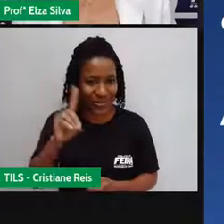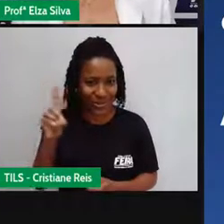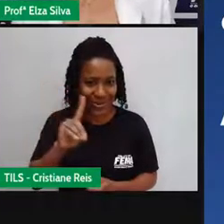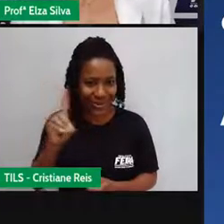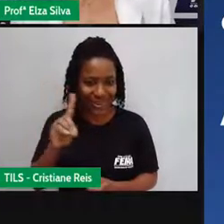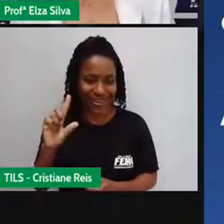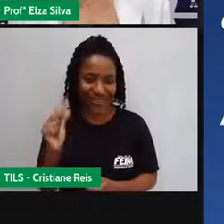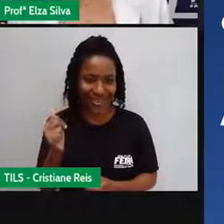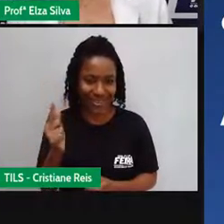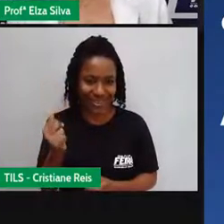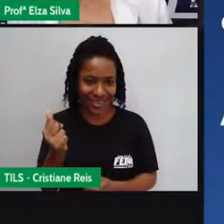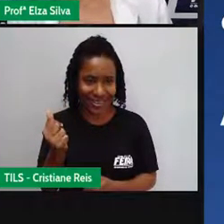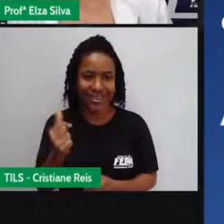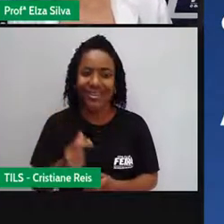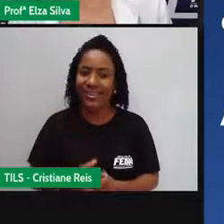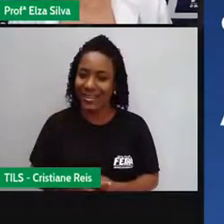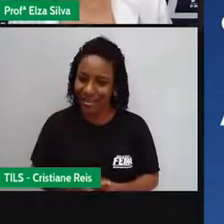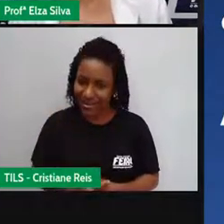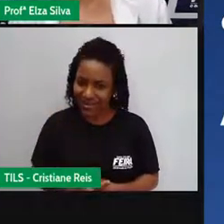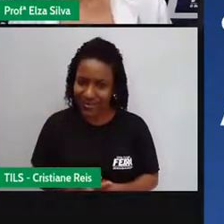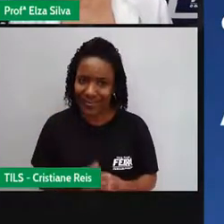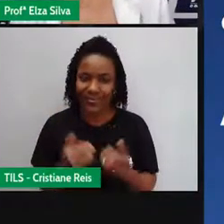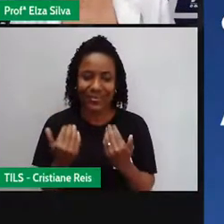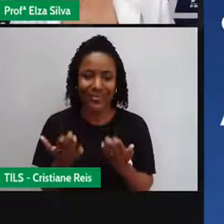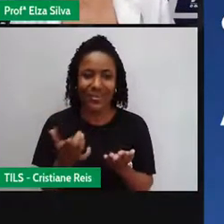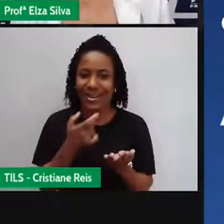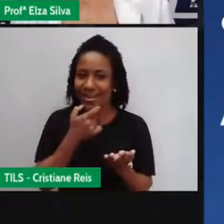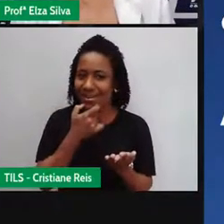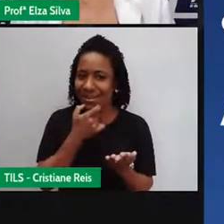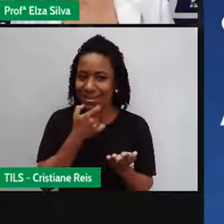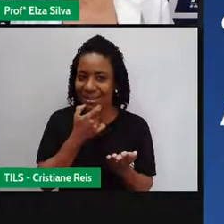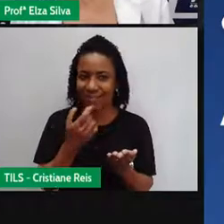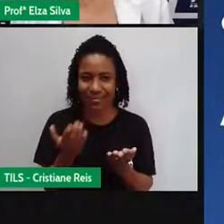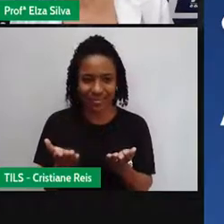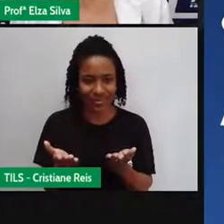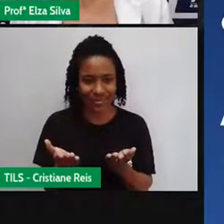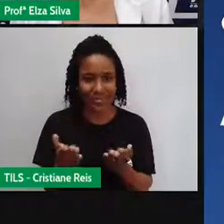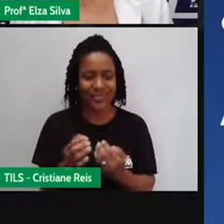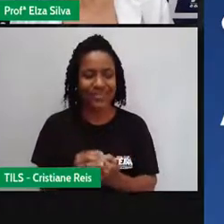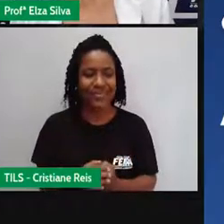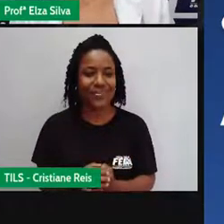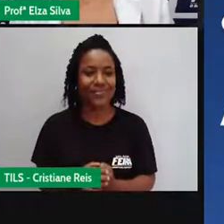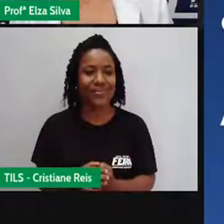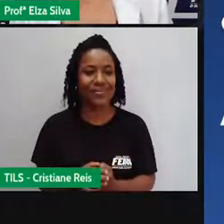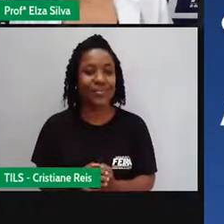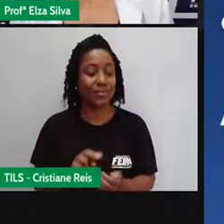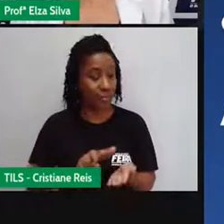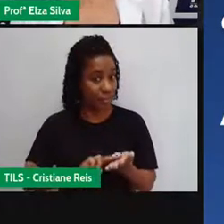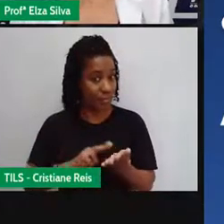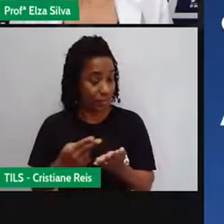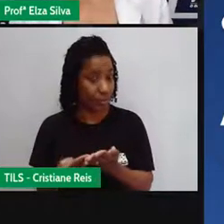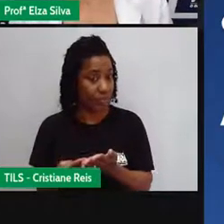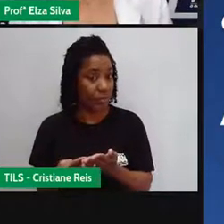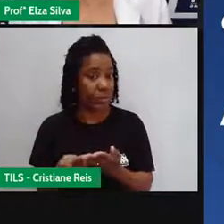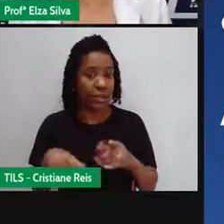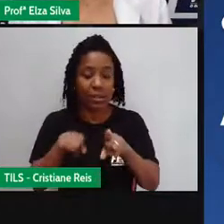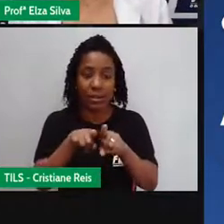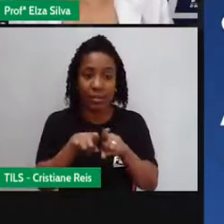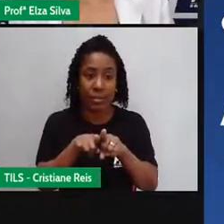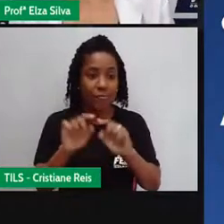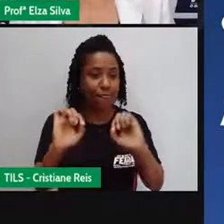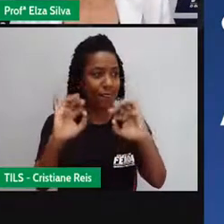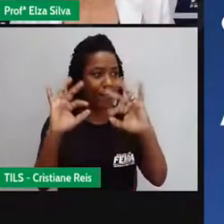celebrate the 4th of July with parades, shows, family meetings, too. Eles também comemoram 4 de